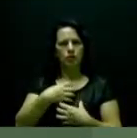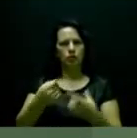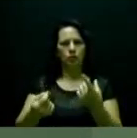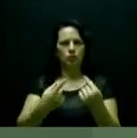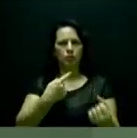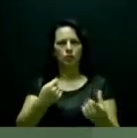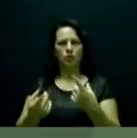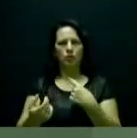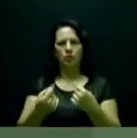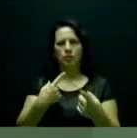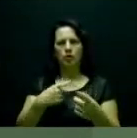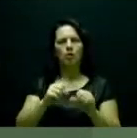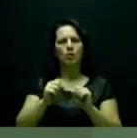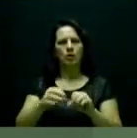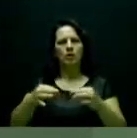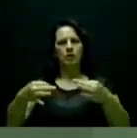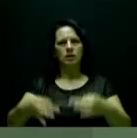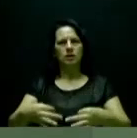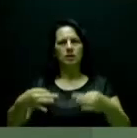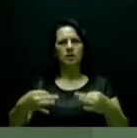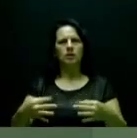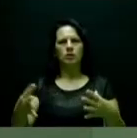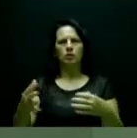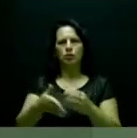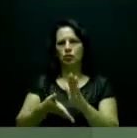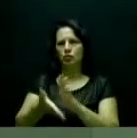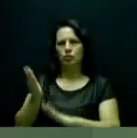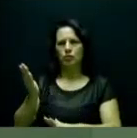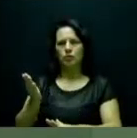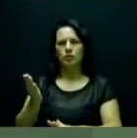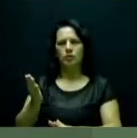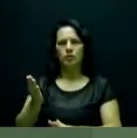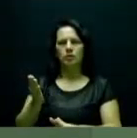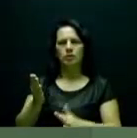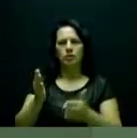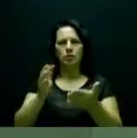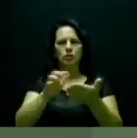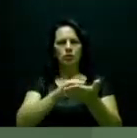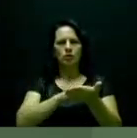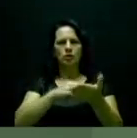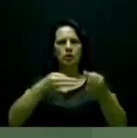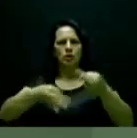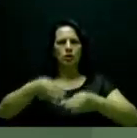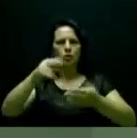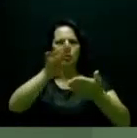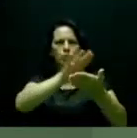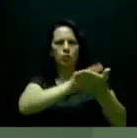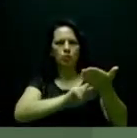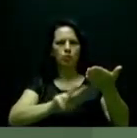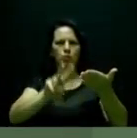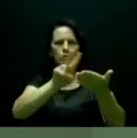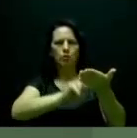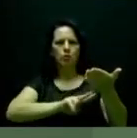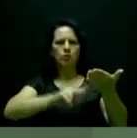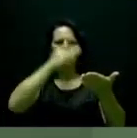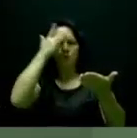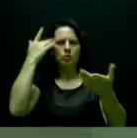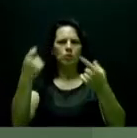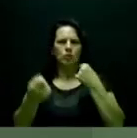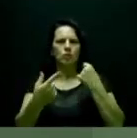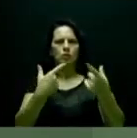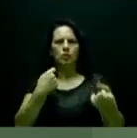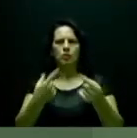intimidação, vocês podem ter certeza que não recuarei. Quando eu coloquei lá na justiça o mapeamento das pessoas que me